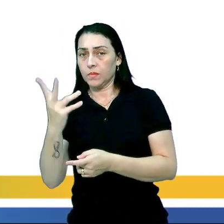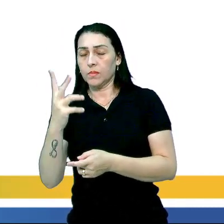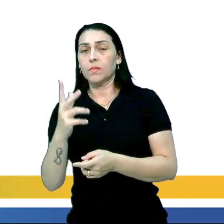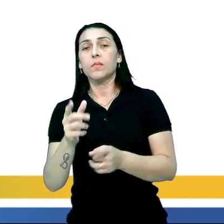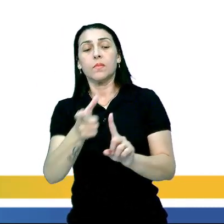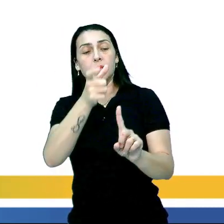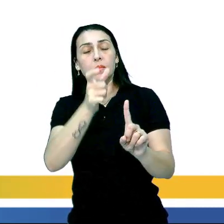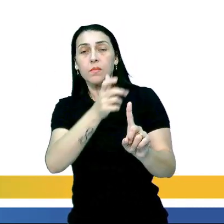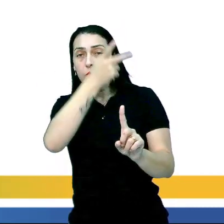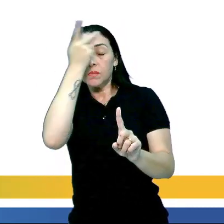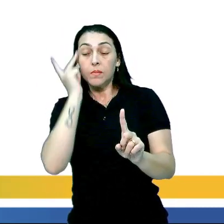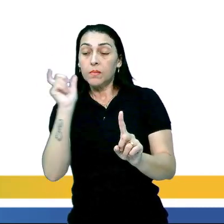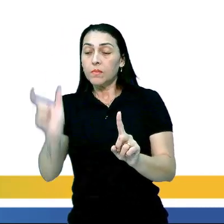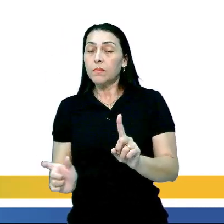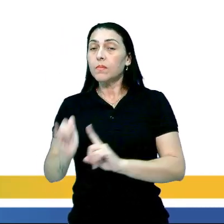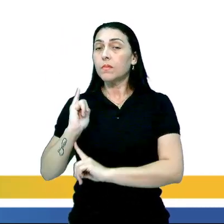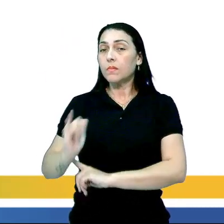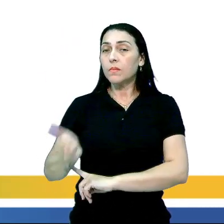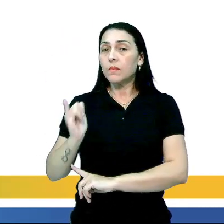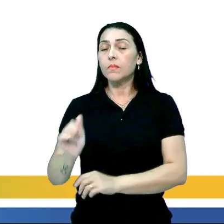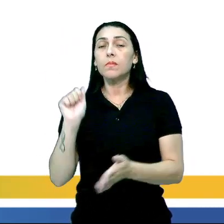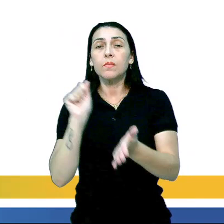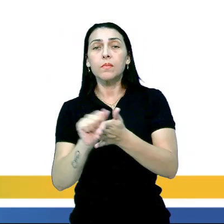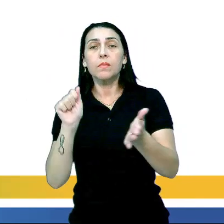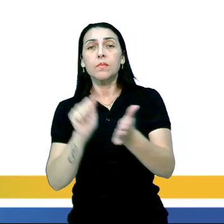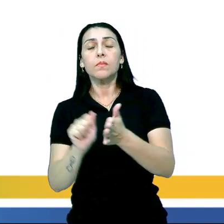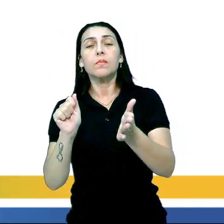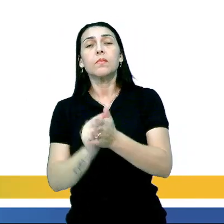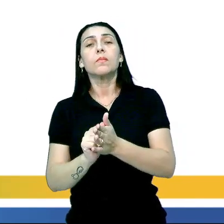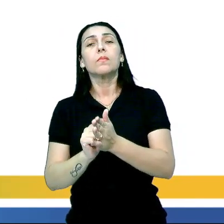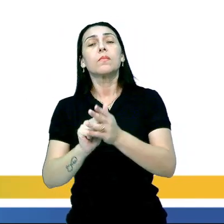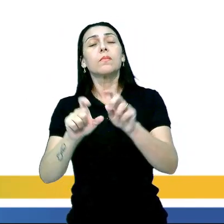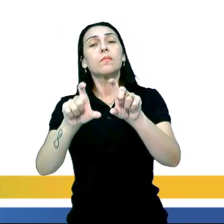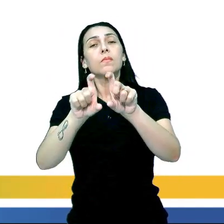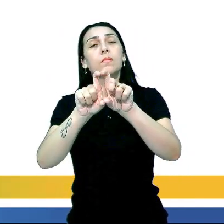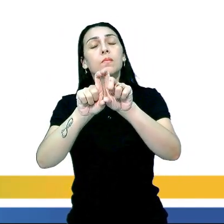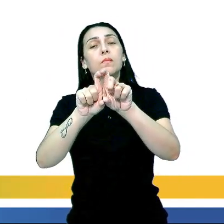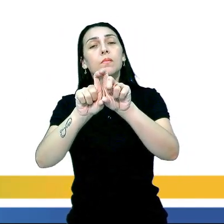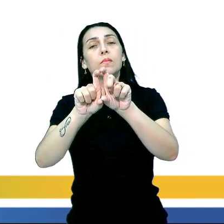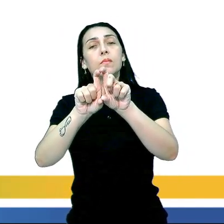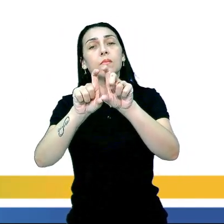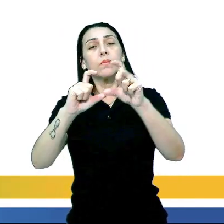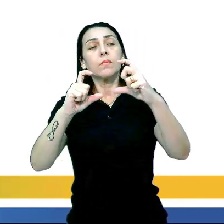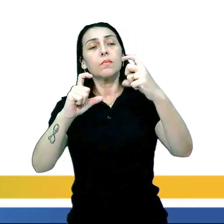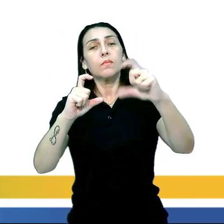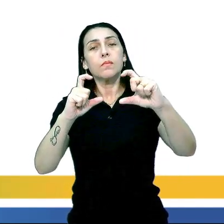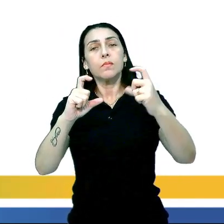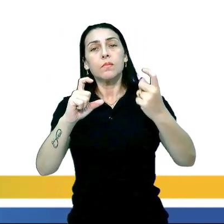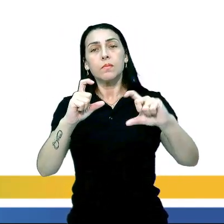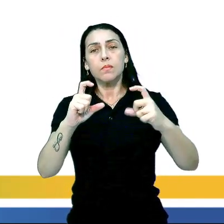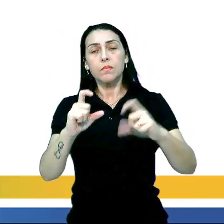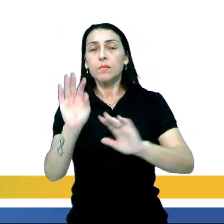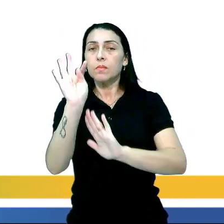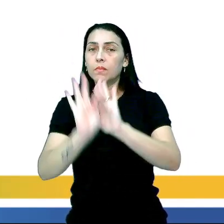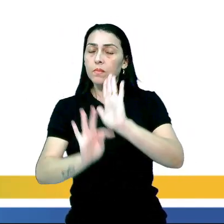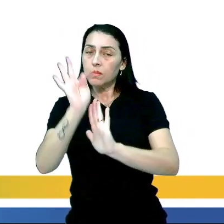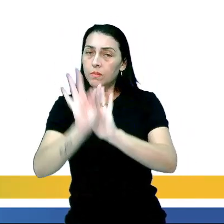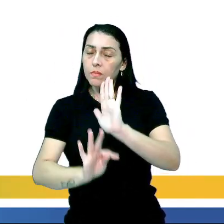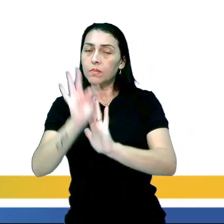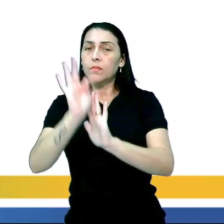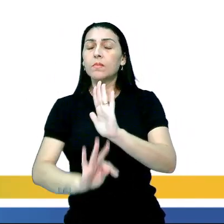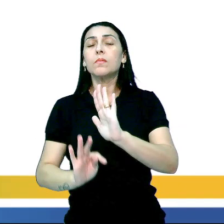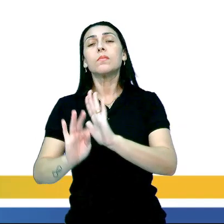o narrador. Geralmente escrito em prosa, que são aqueles textos escritos em parágrafos. O texto